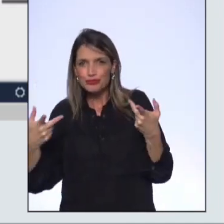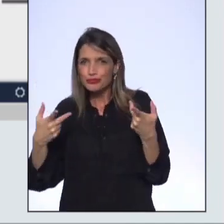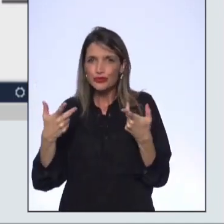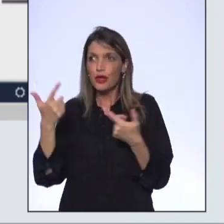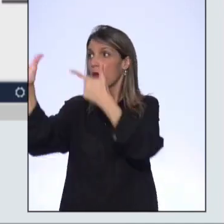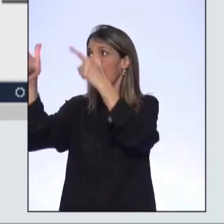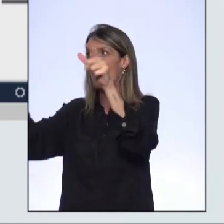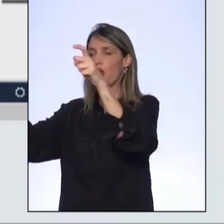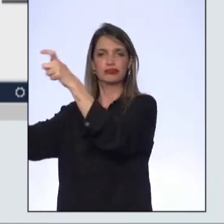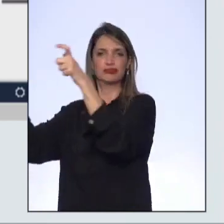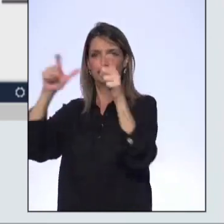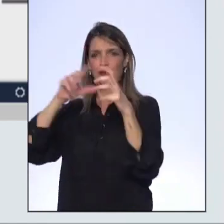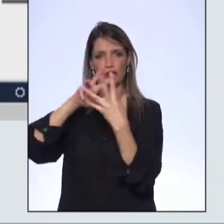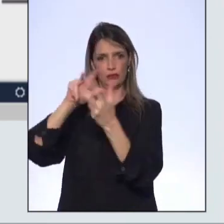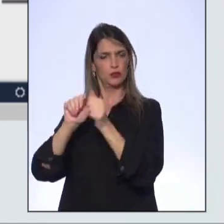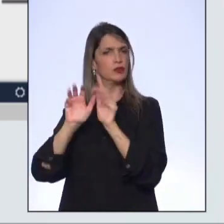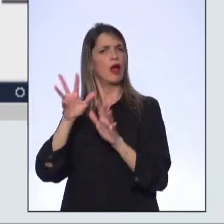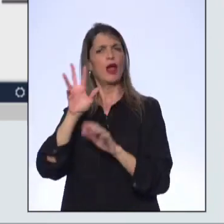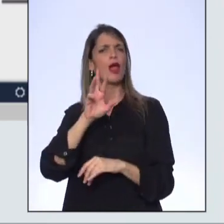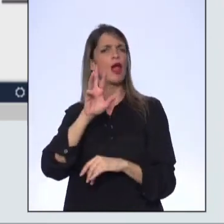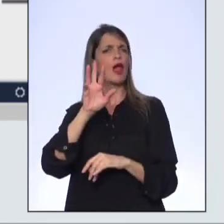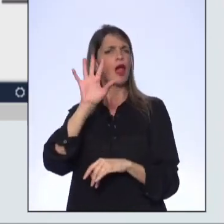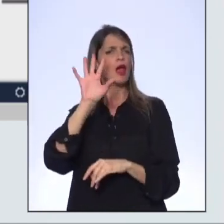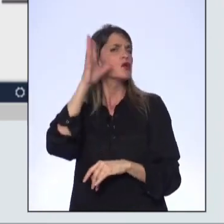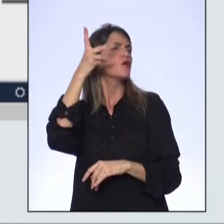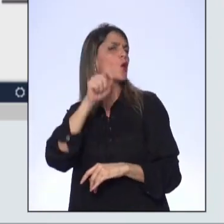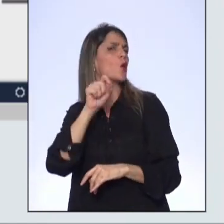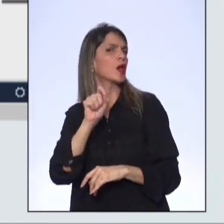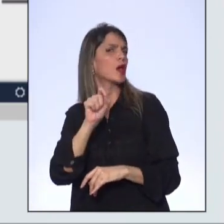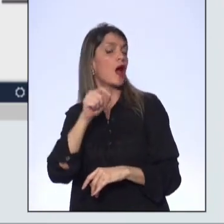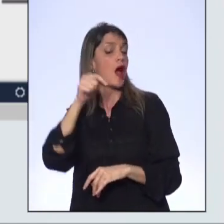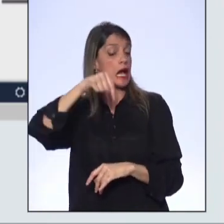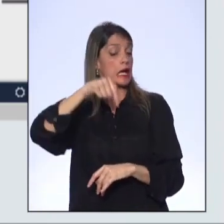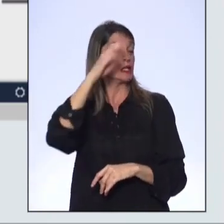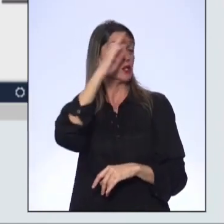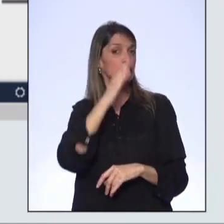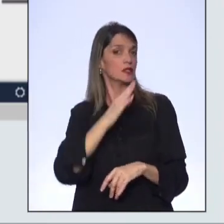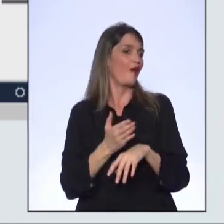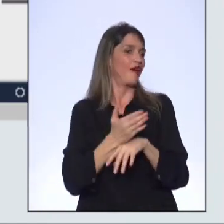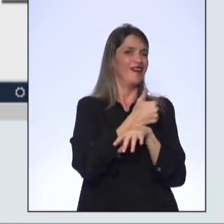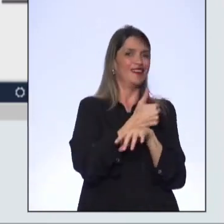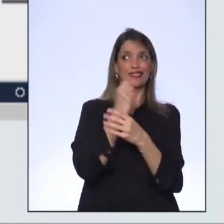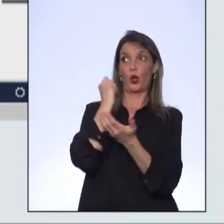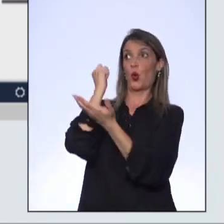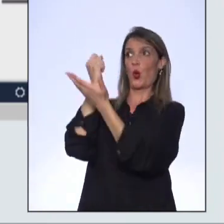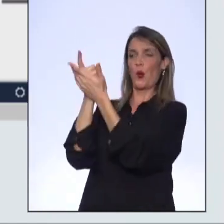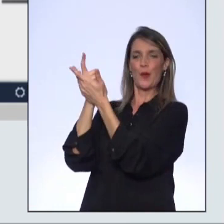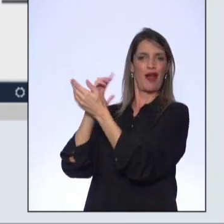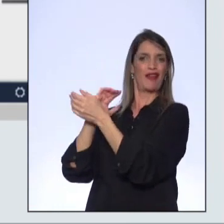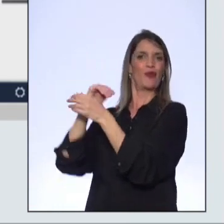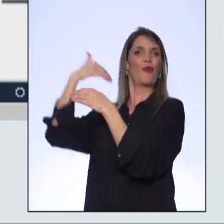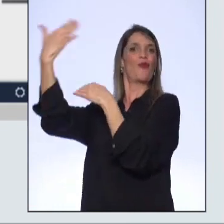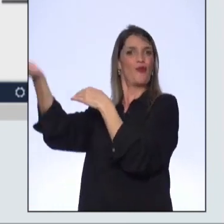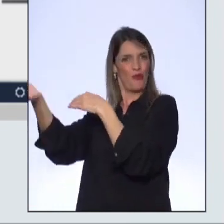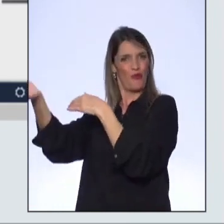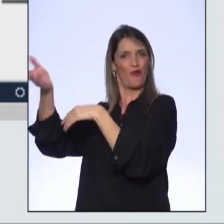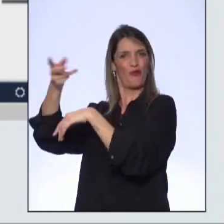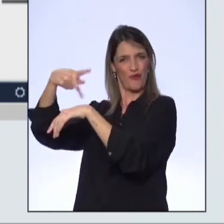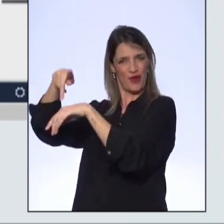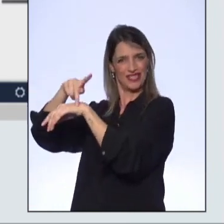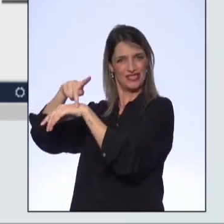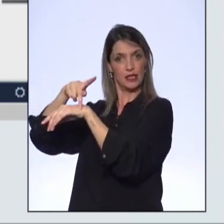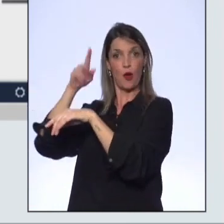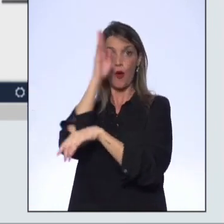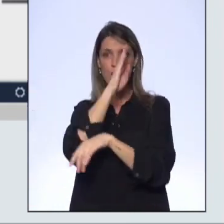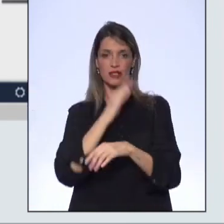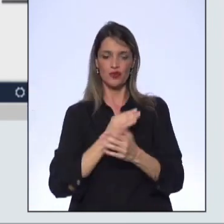industrializados europeus, a solução foi produzir aqui no Brasil aquilo que antes era comprado no exterior. O Brasil começou